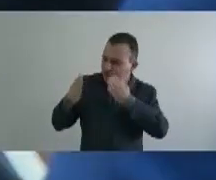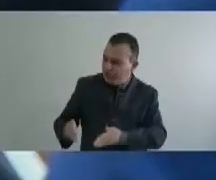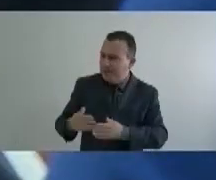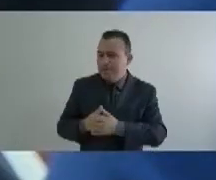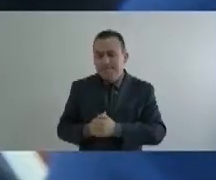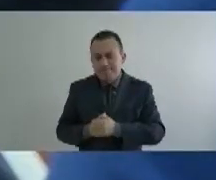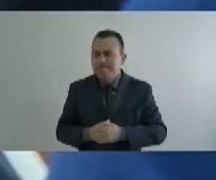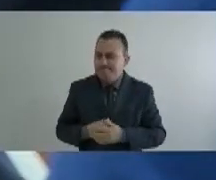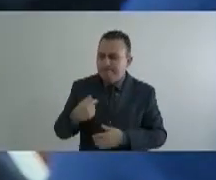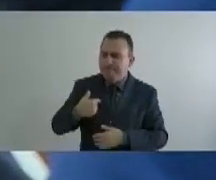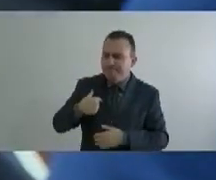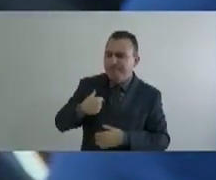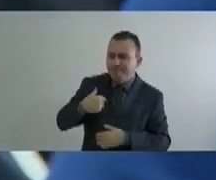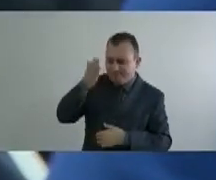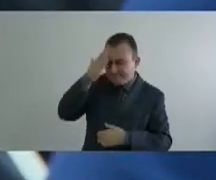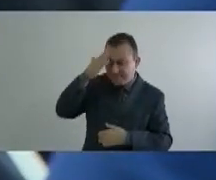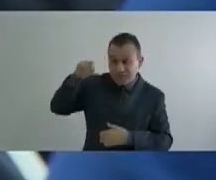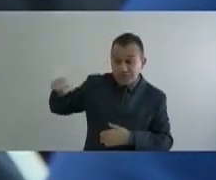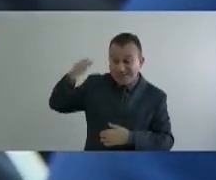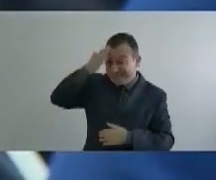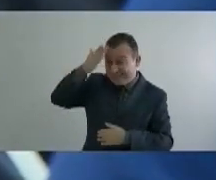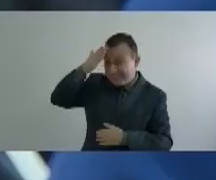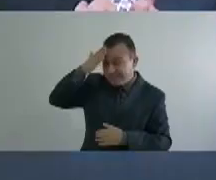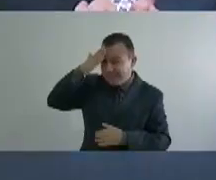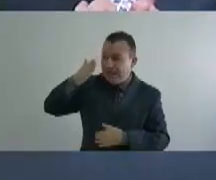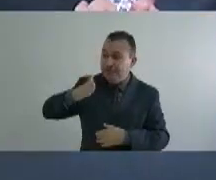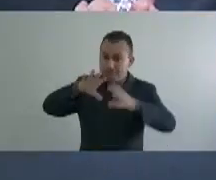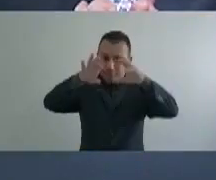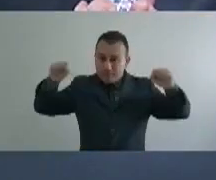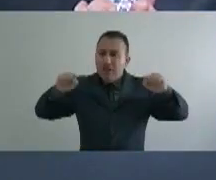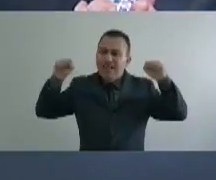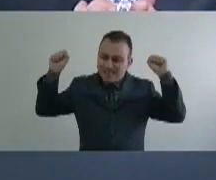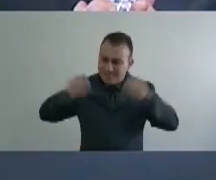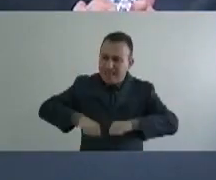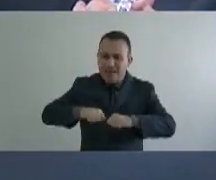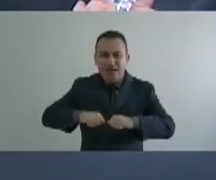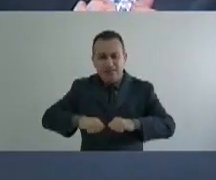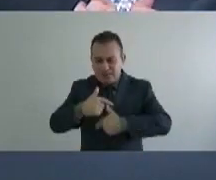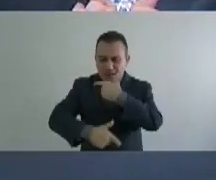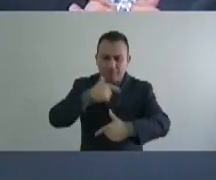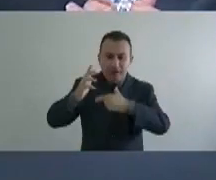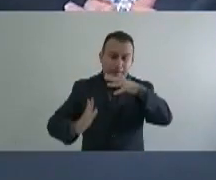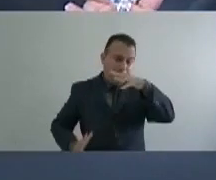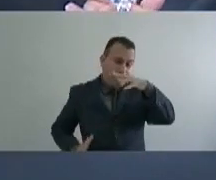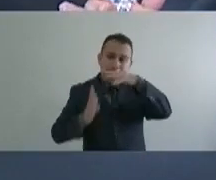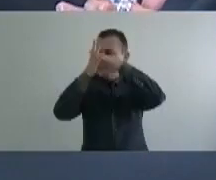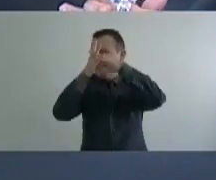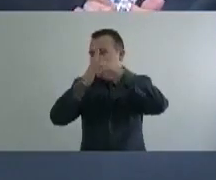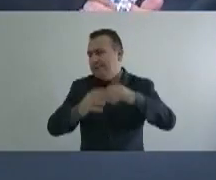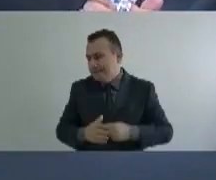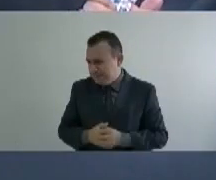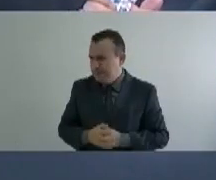o tribunal pode avançar além do seu serviço principal, que é exatamente cuidar das contas.